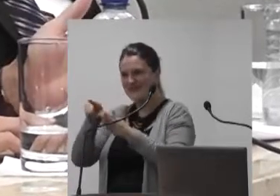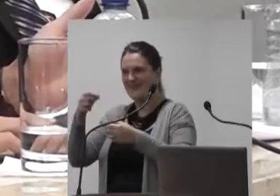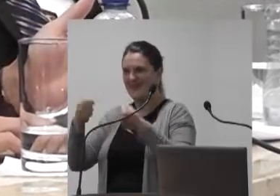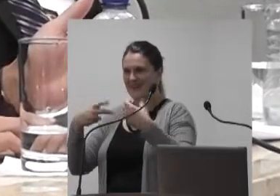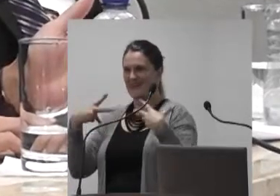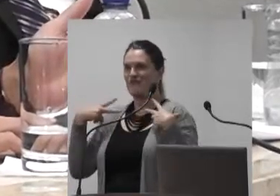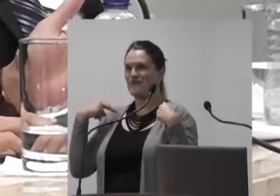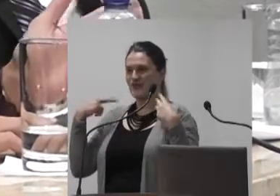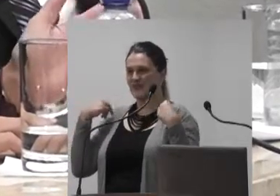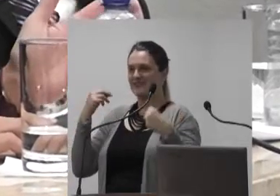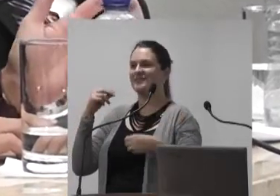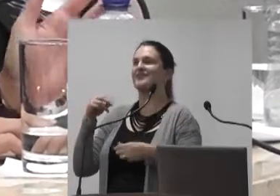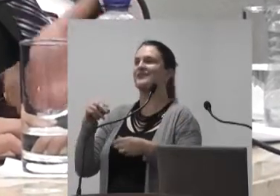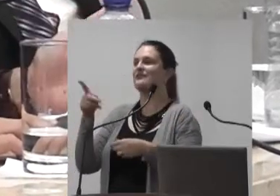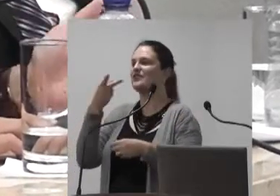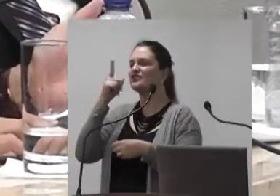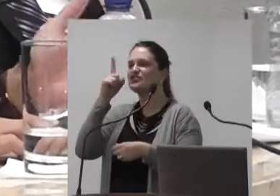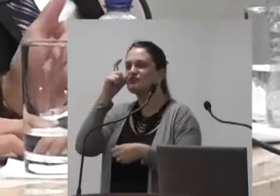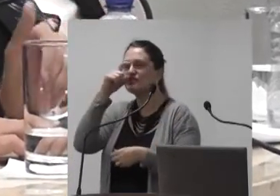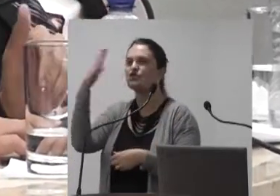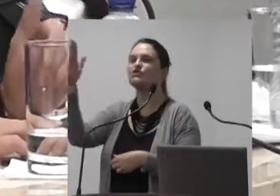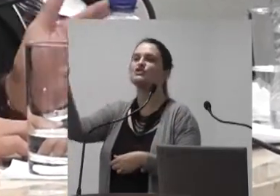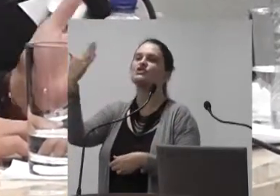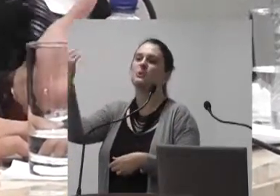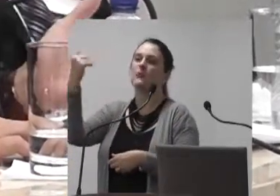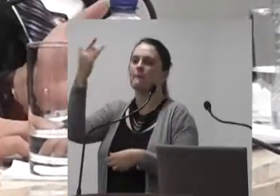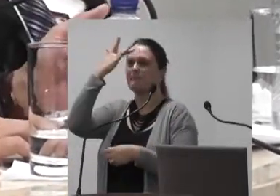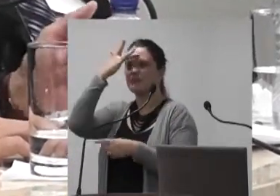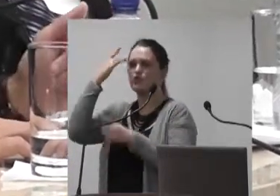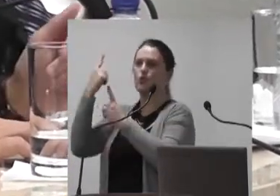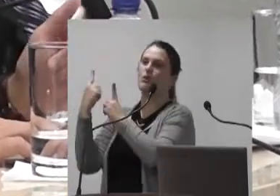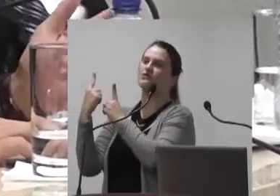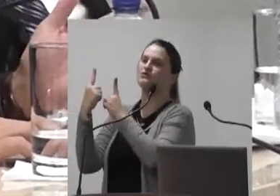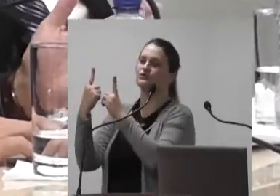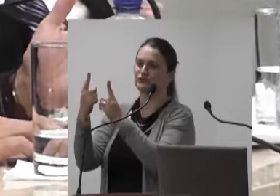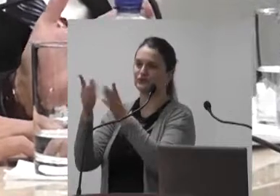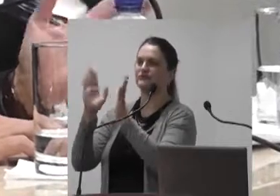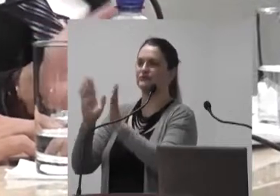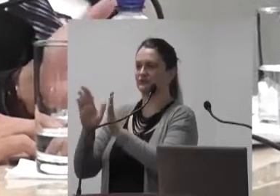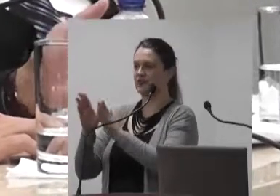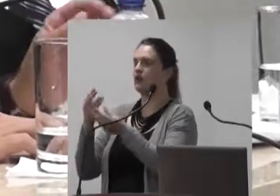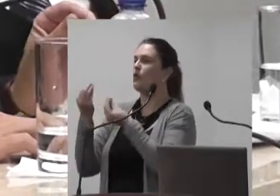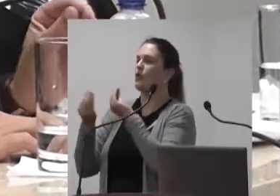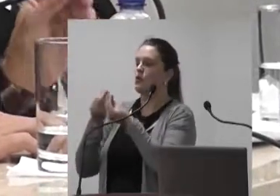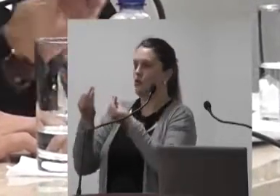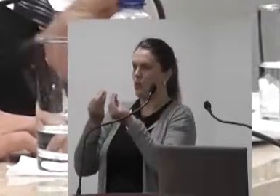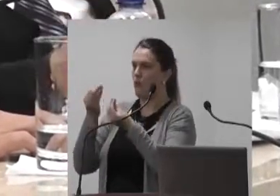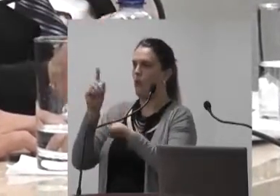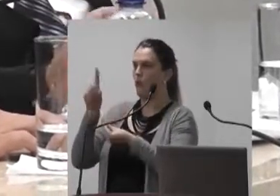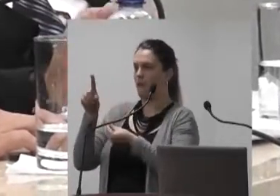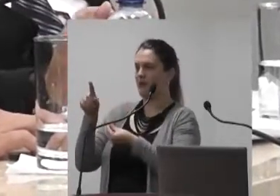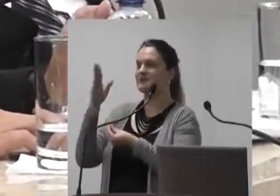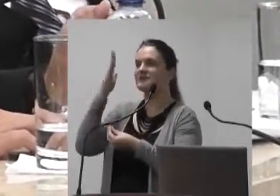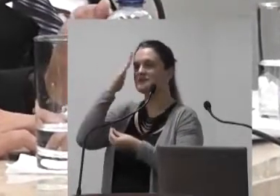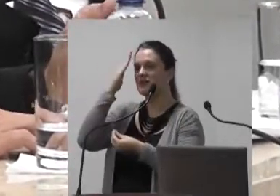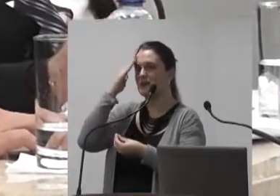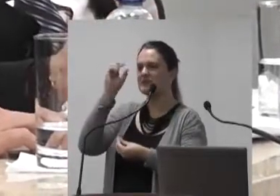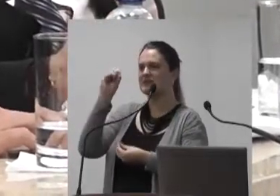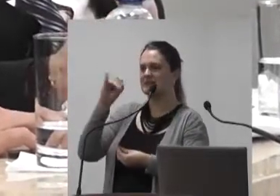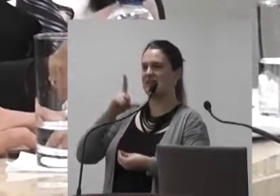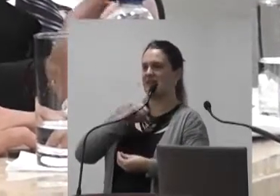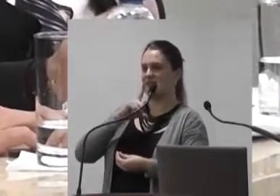A dificuldade que é para eles, tem que chamar alguém para ir junto, como você já passou aqui. Como que fica essa situação? Você sabe se